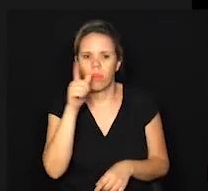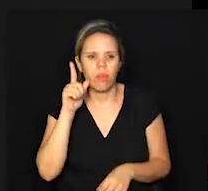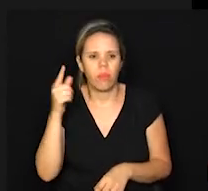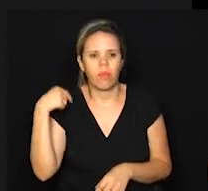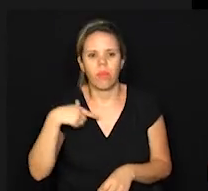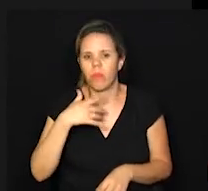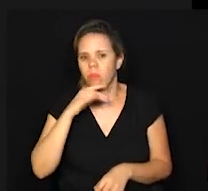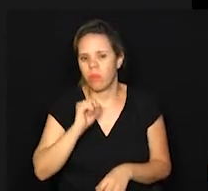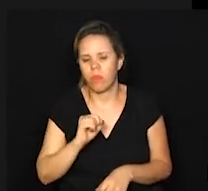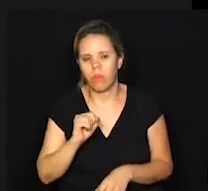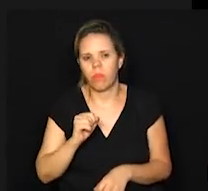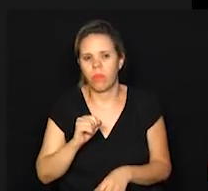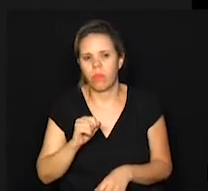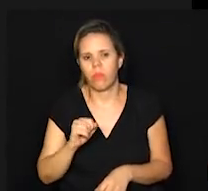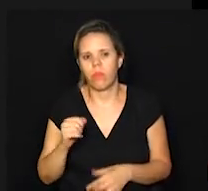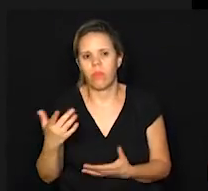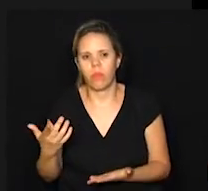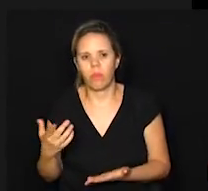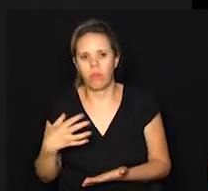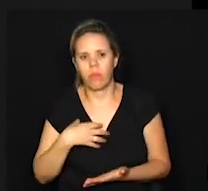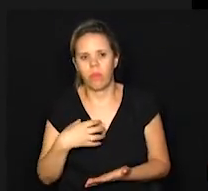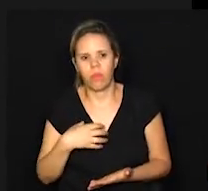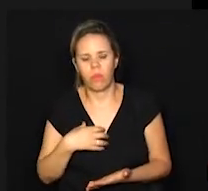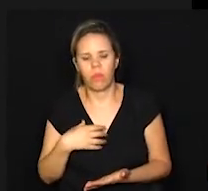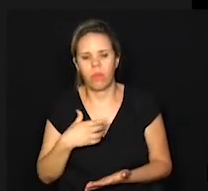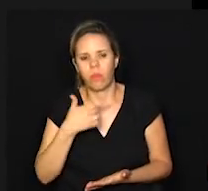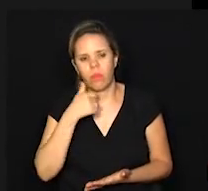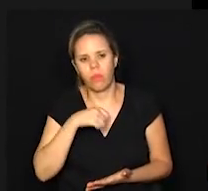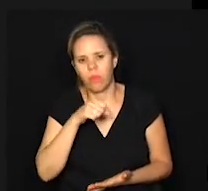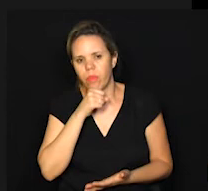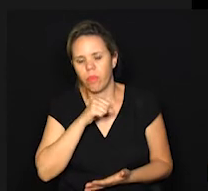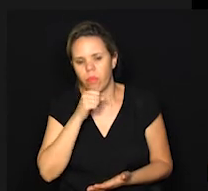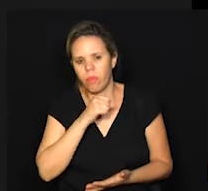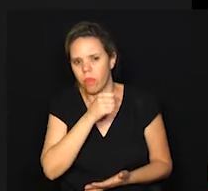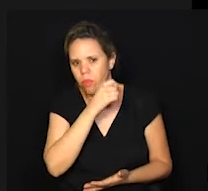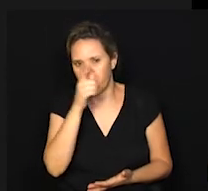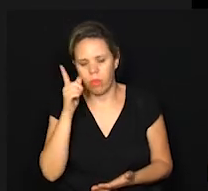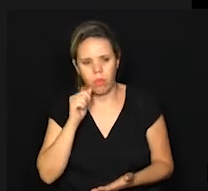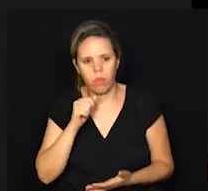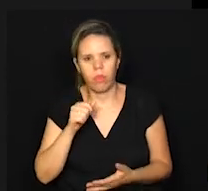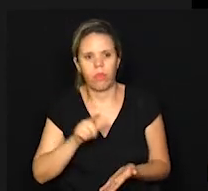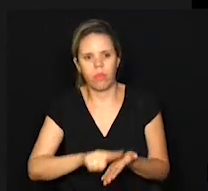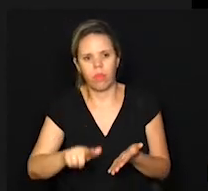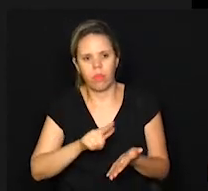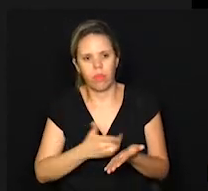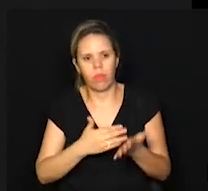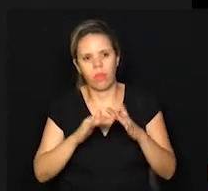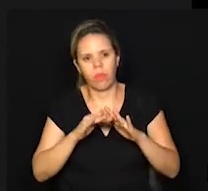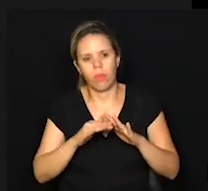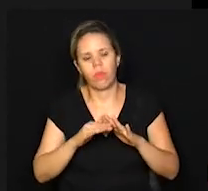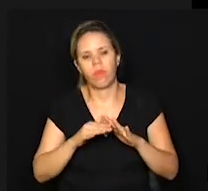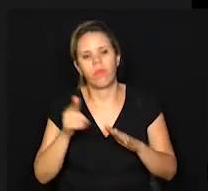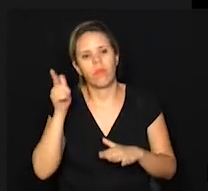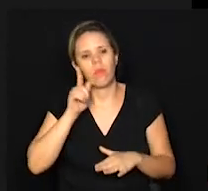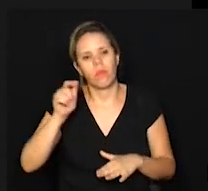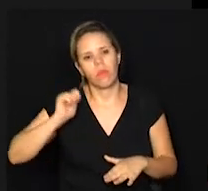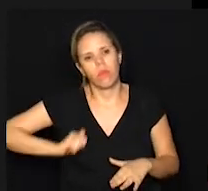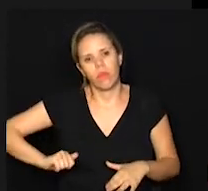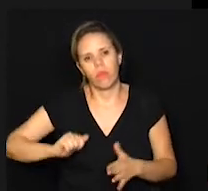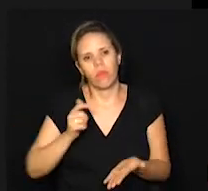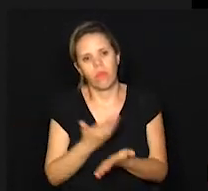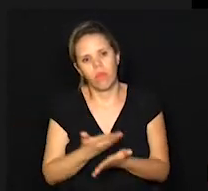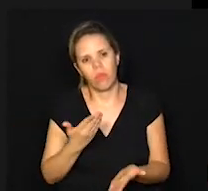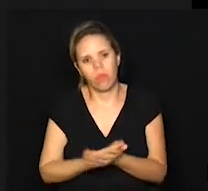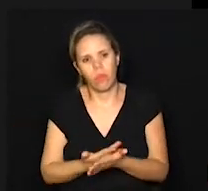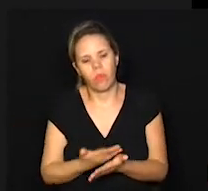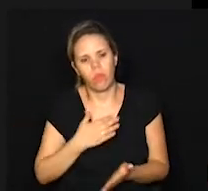pai, é baiana. E a minha avó lagoana era funcionária, era faxineira do colégio e conseguiu bolsa de estudos para mim no